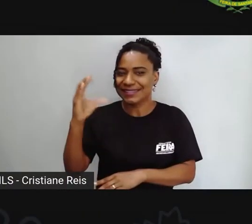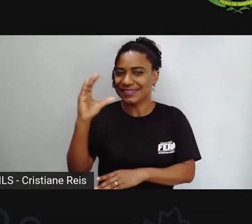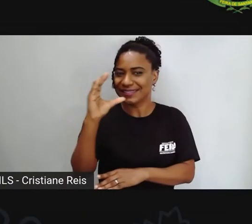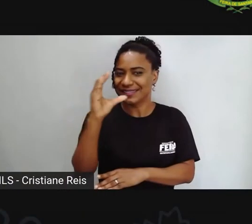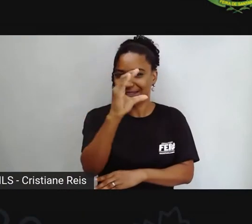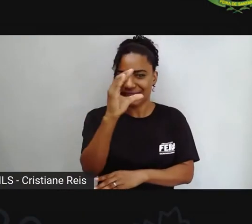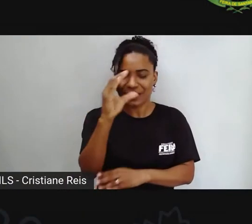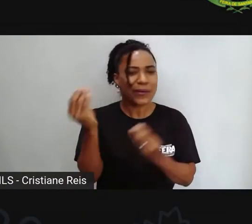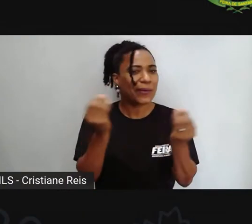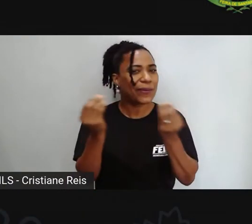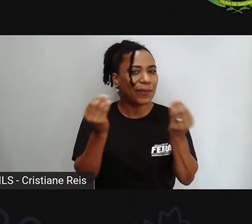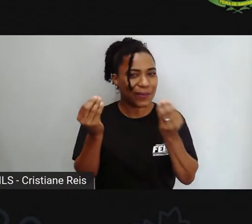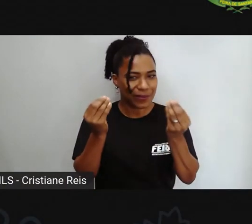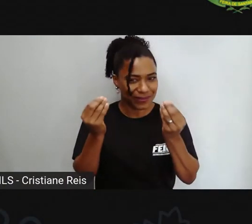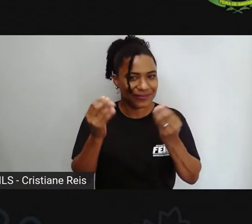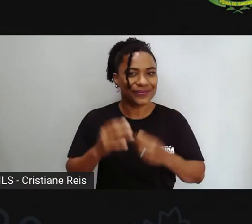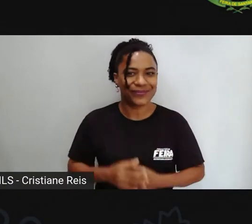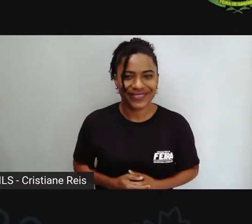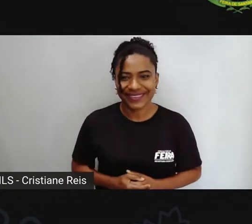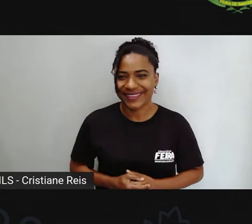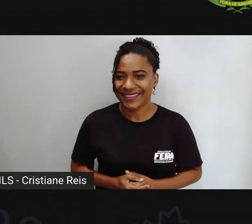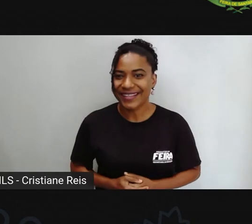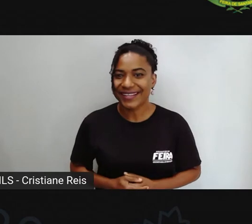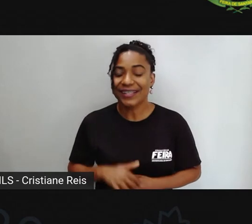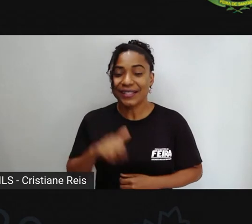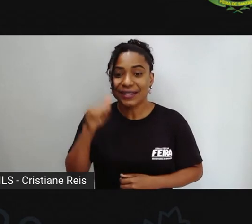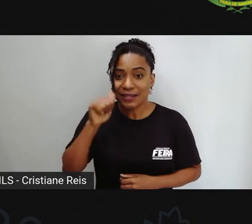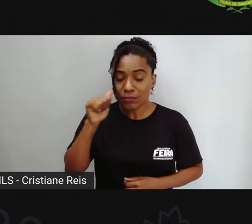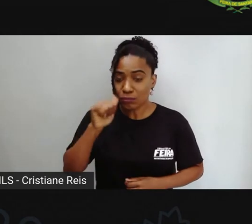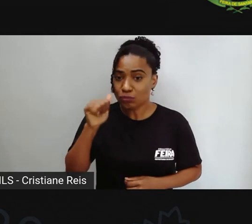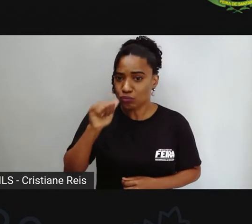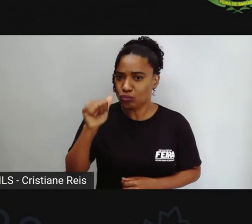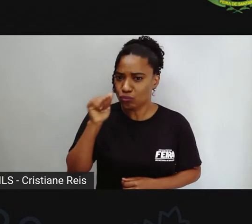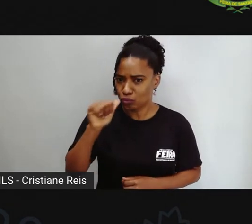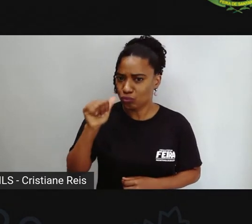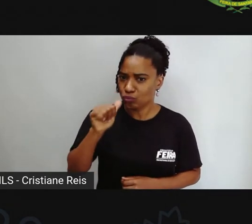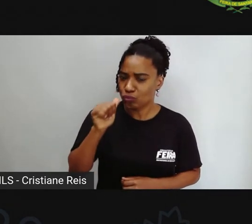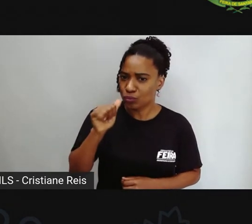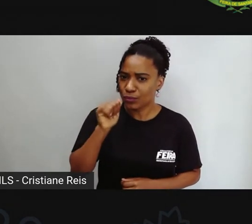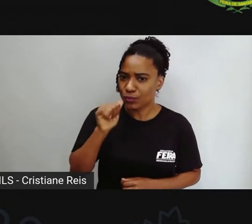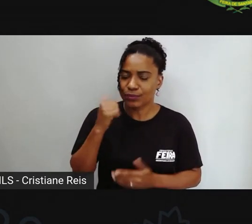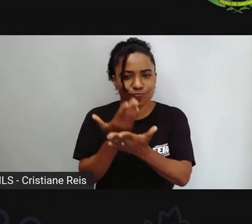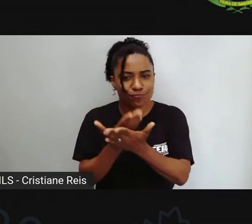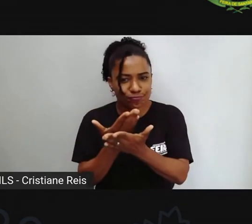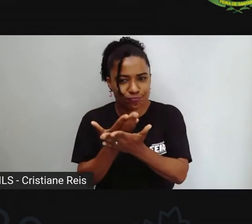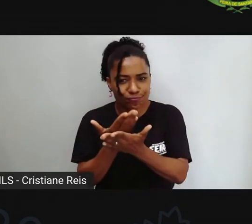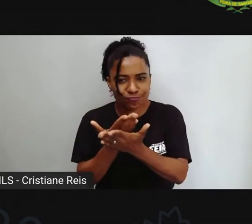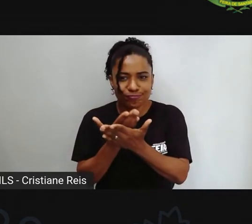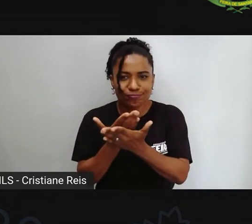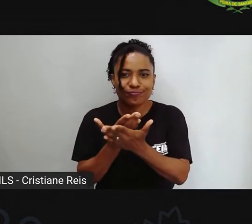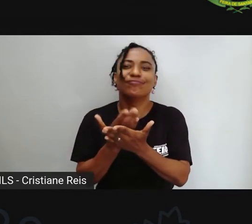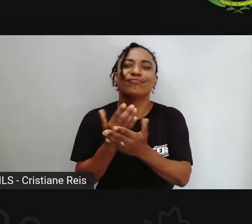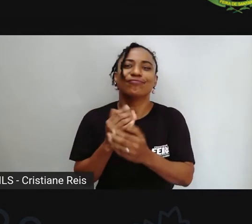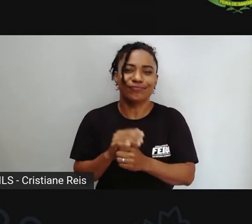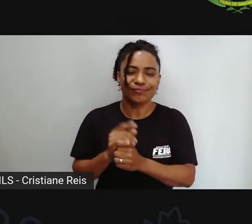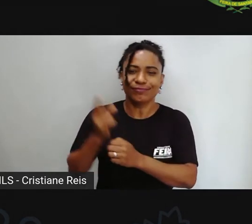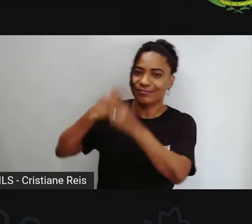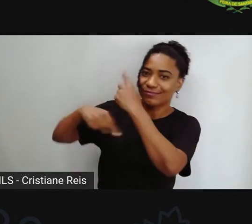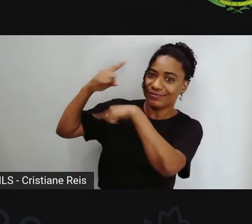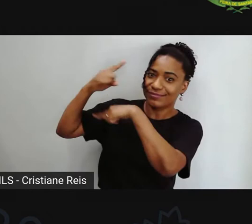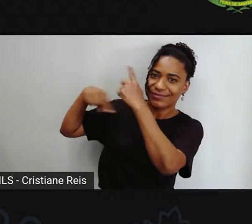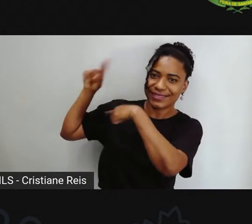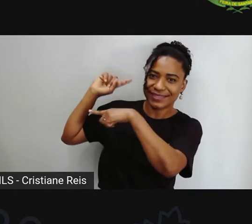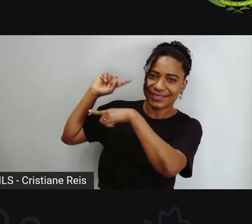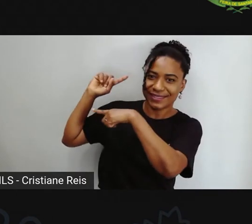aqui? Pois é, as mulheres, elas têm aí uma história, né, na humanidade, em todos os países, em